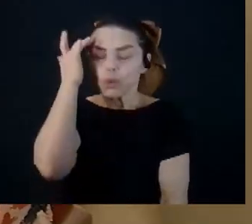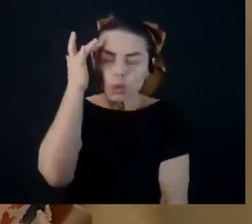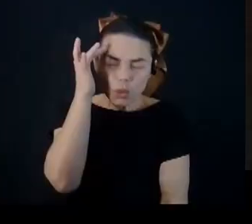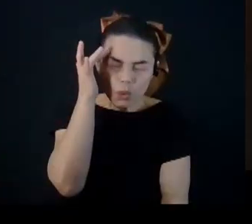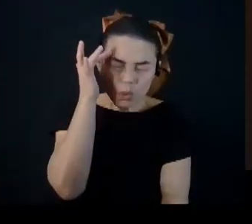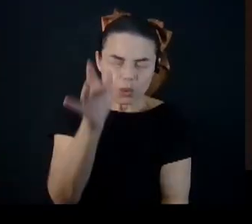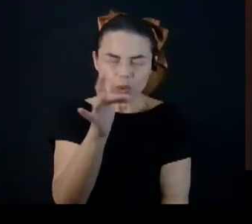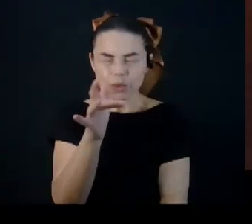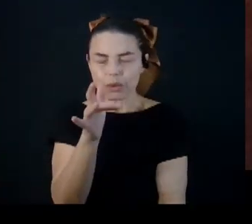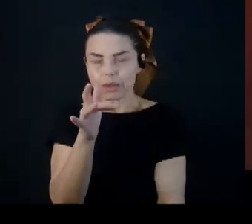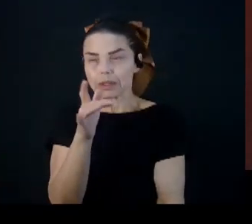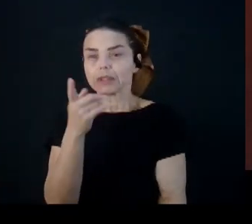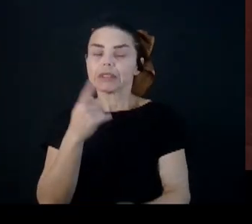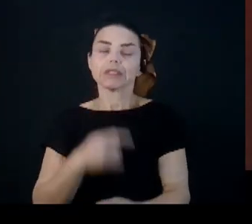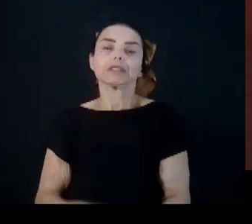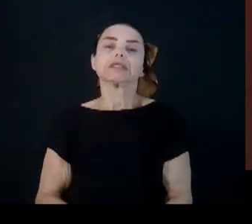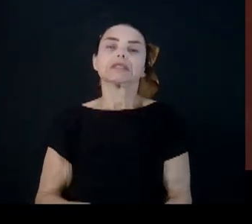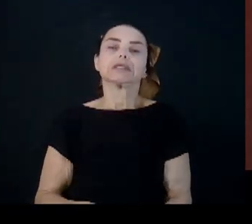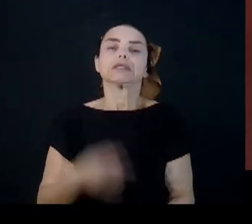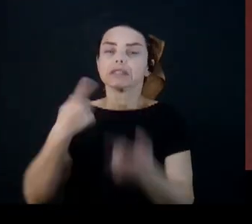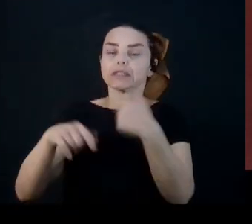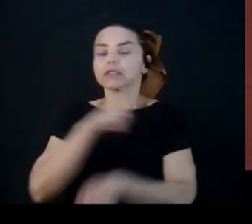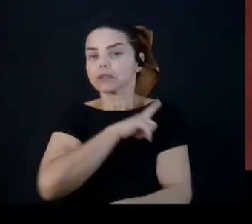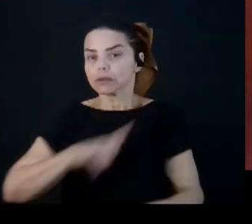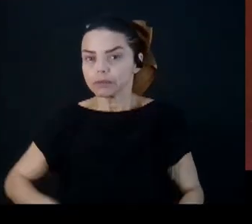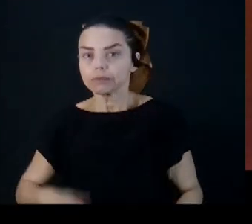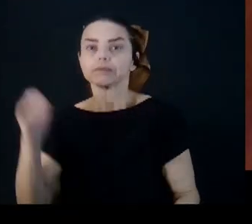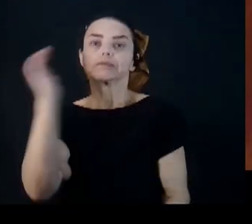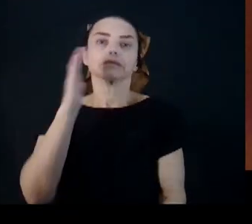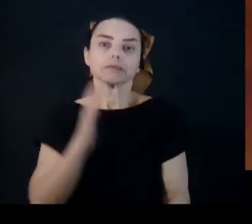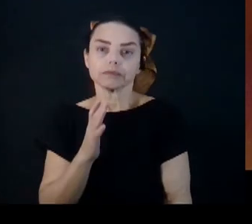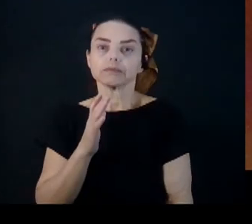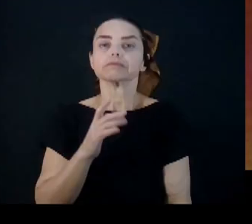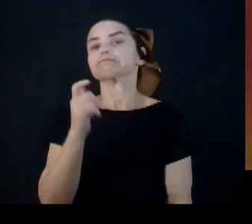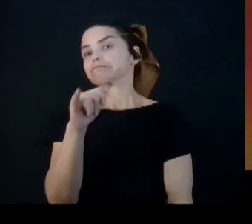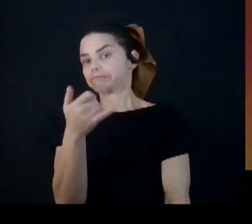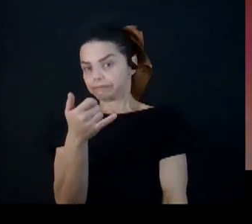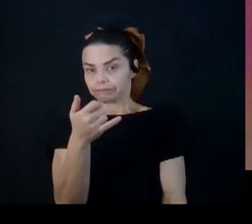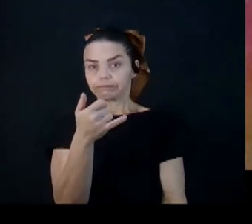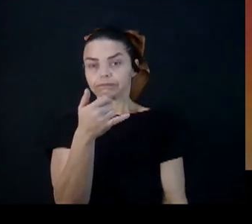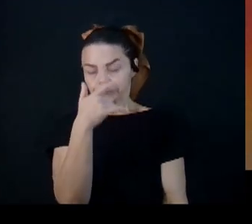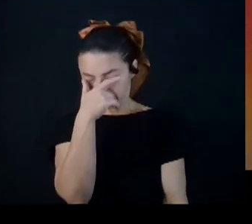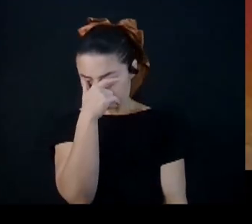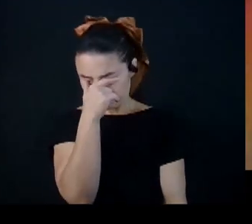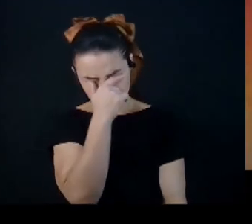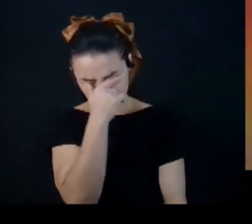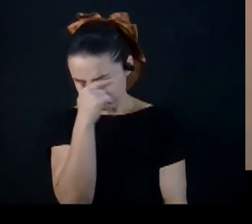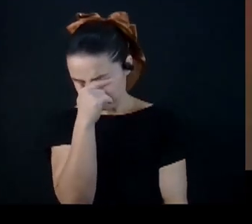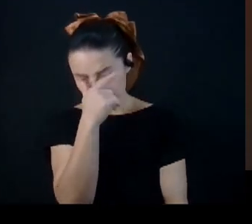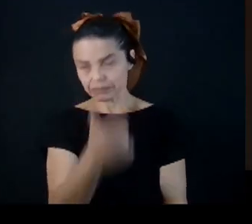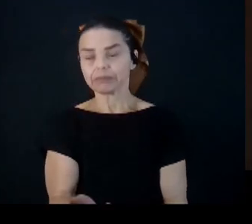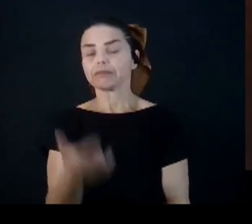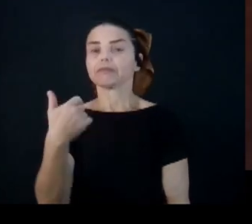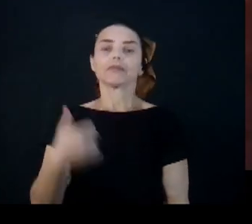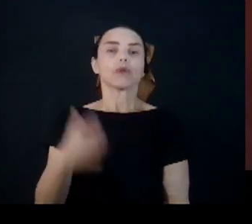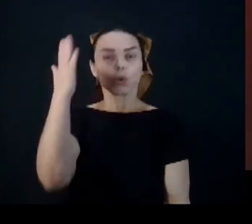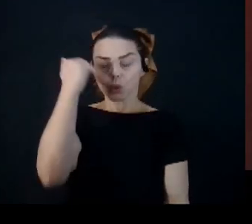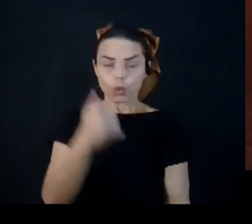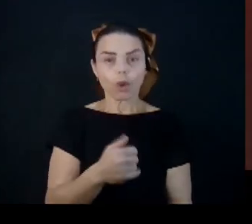lidar com isso. O governo brasileiro se aproveitou disso e soube do que se passava na